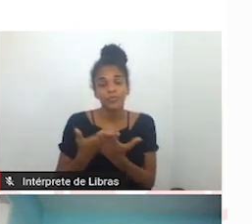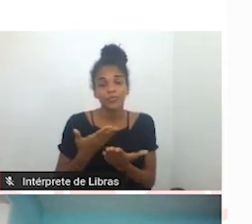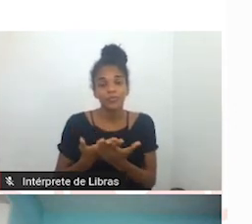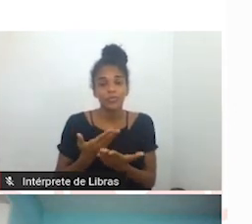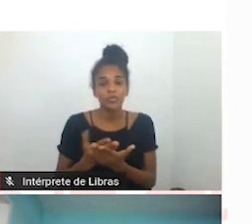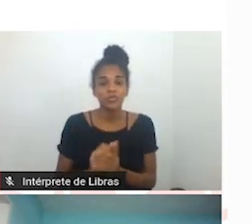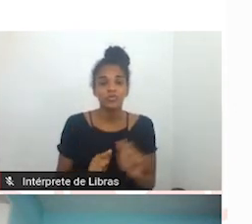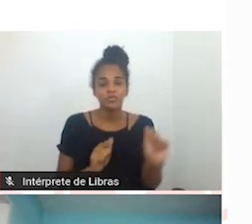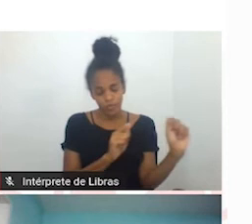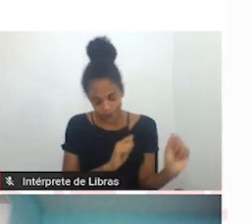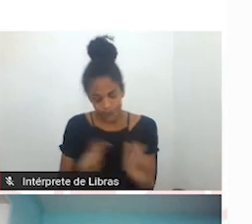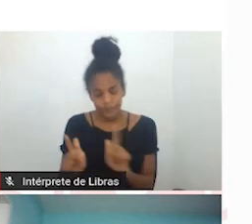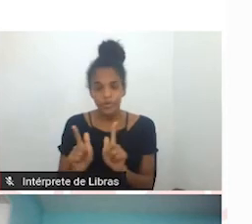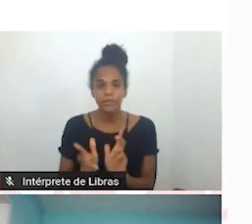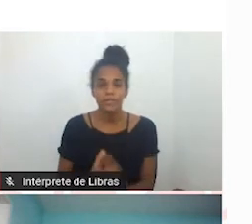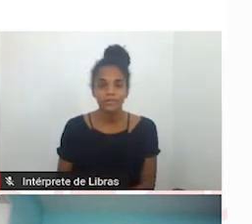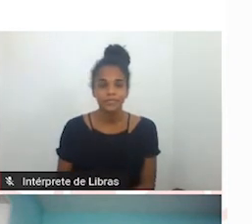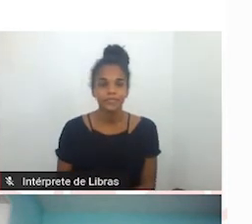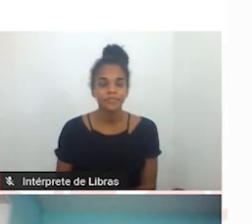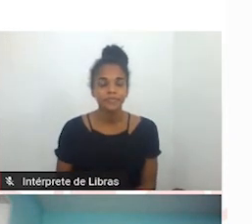Pode passar.